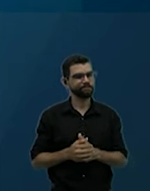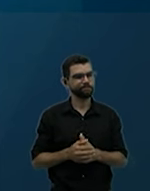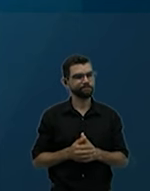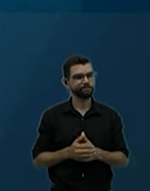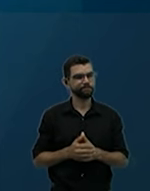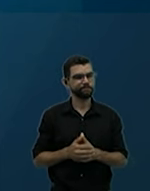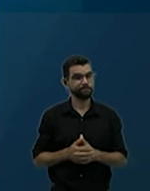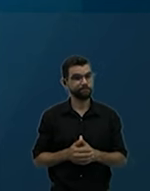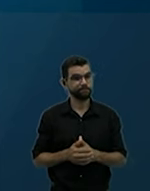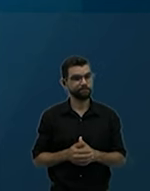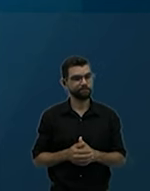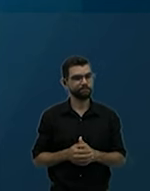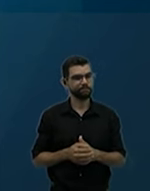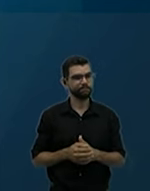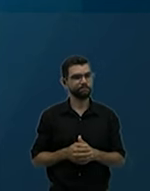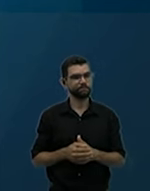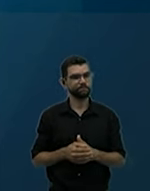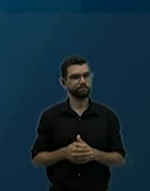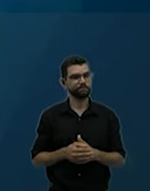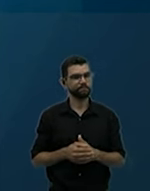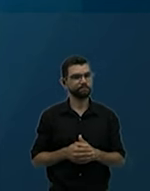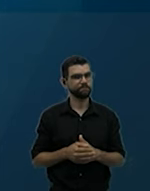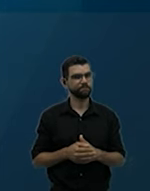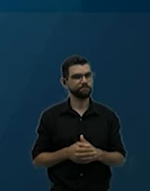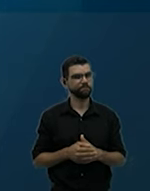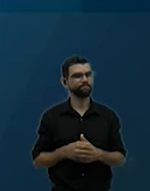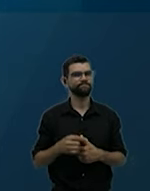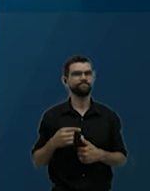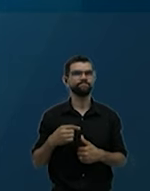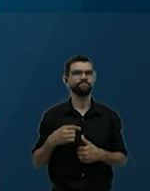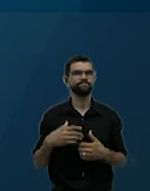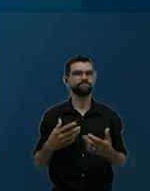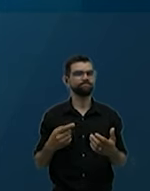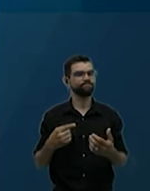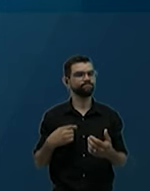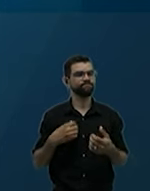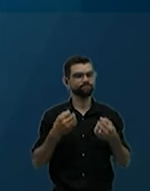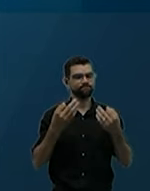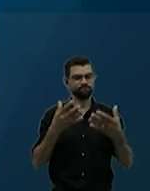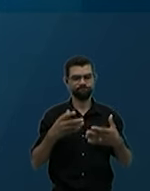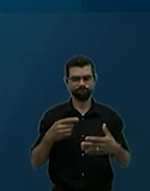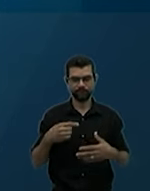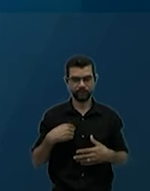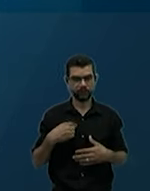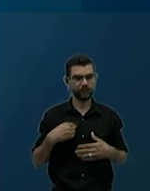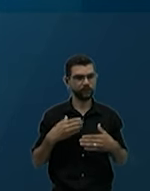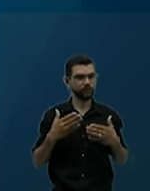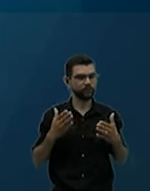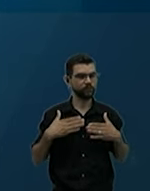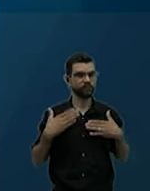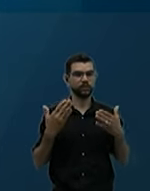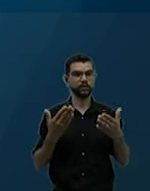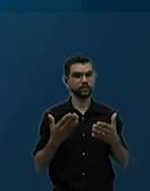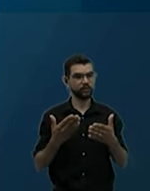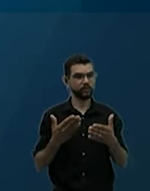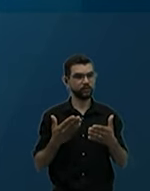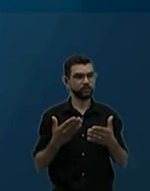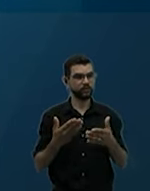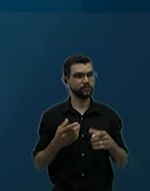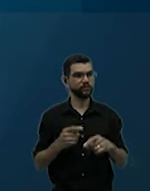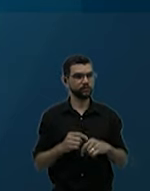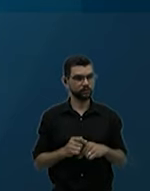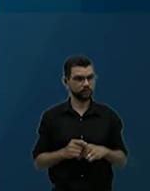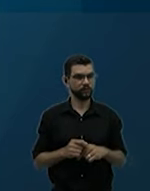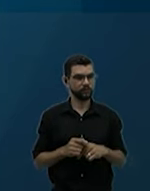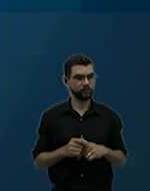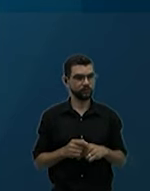que causou surpresa a este procurador, que ora ocupa a tribuna,